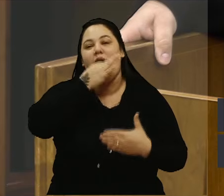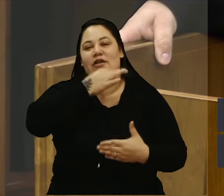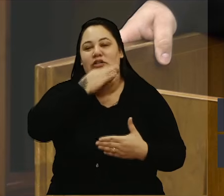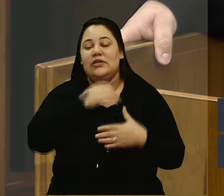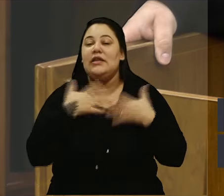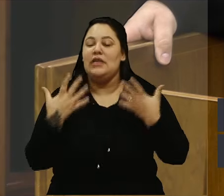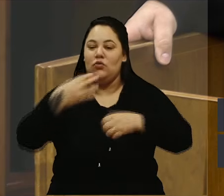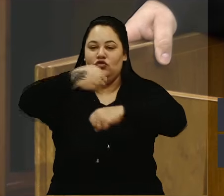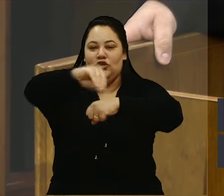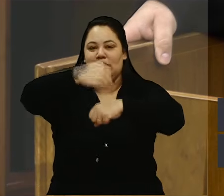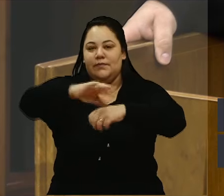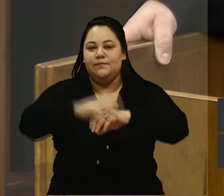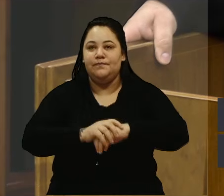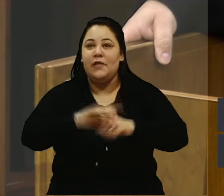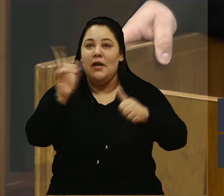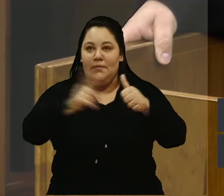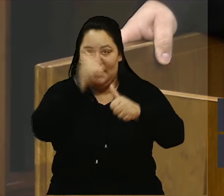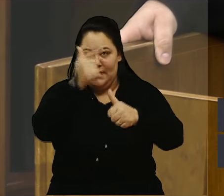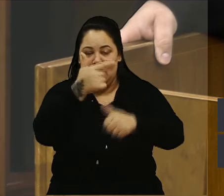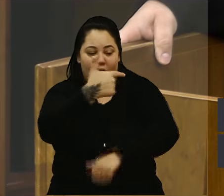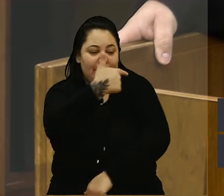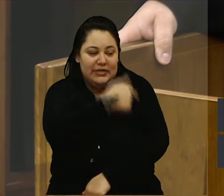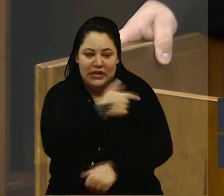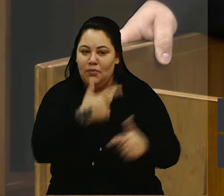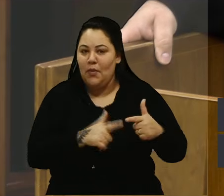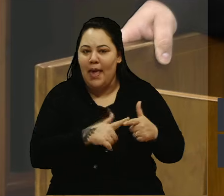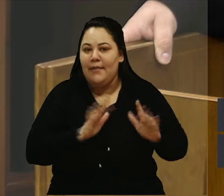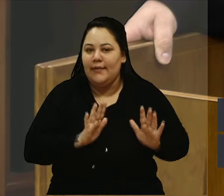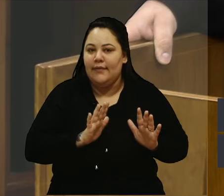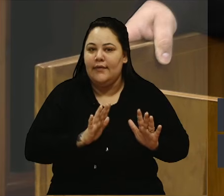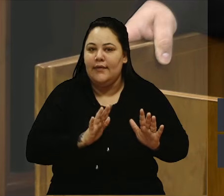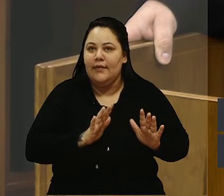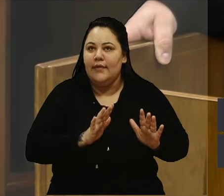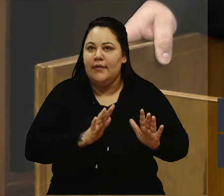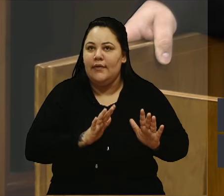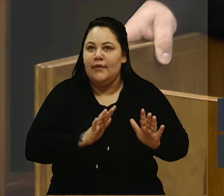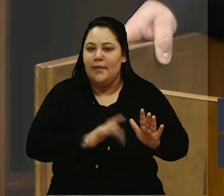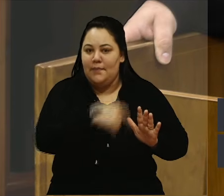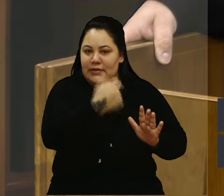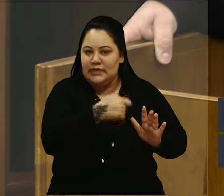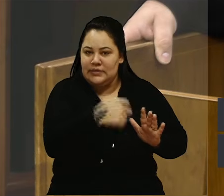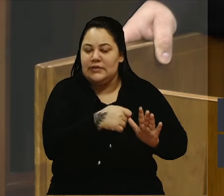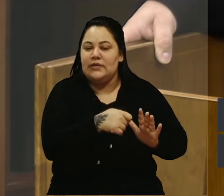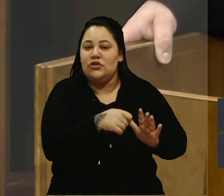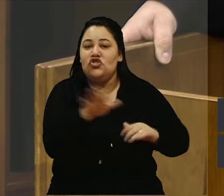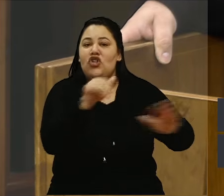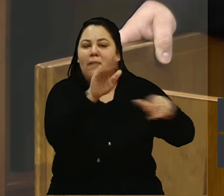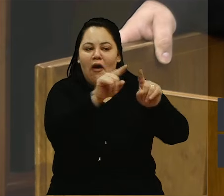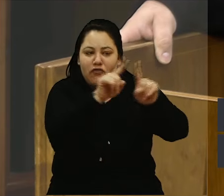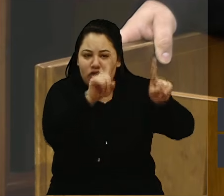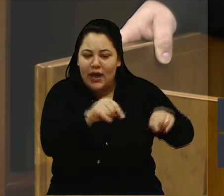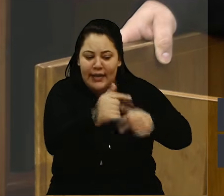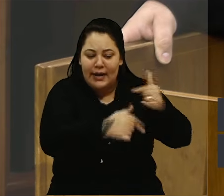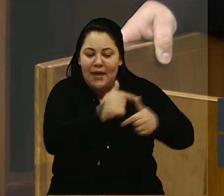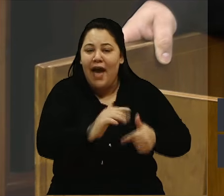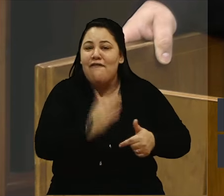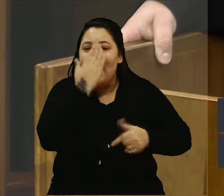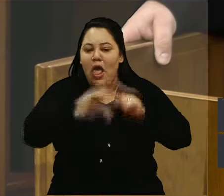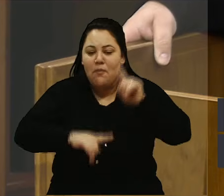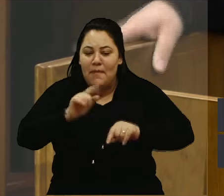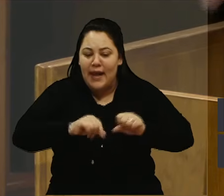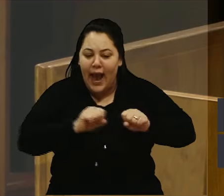sugiro? Primeiro, a vacinação é o problema, que ninguém está se vacinando? Bota esse pessoal trabalhar na frente dos Andreassas,